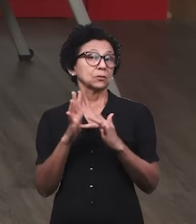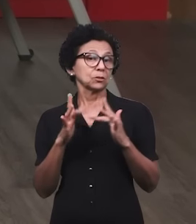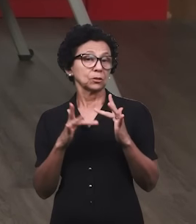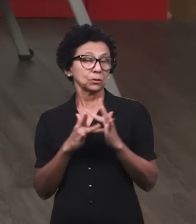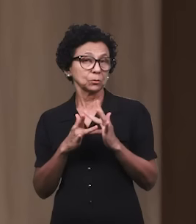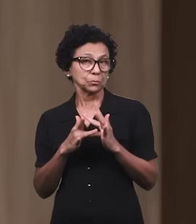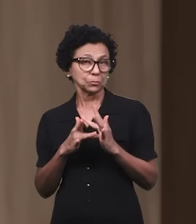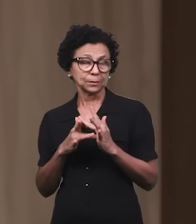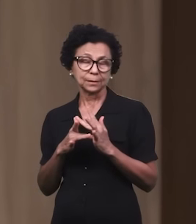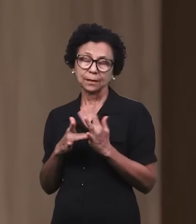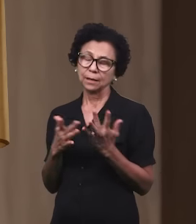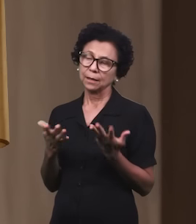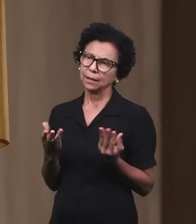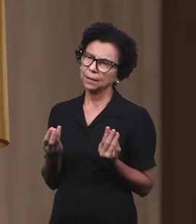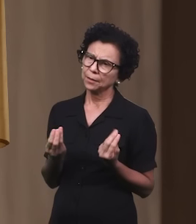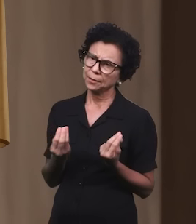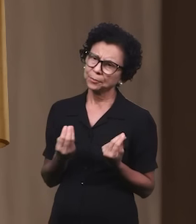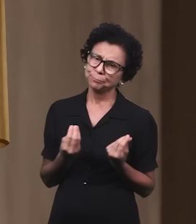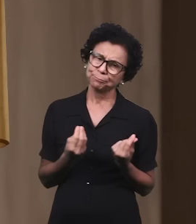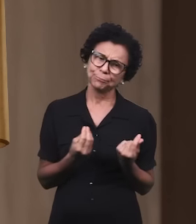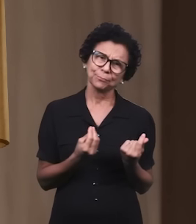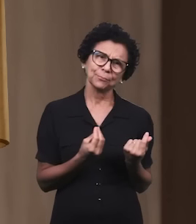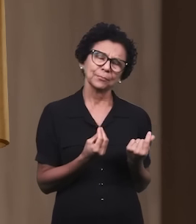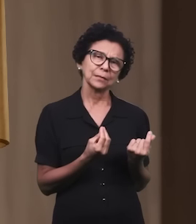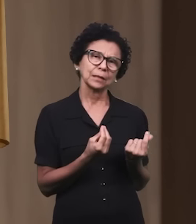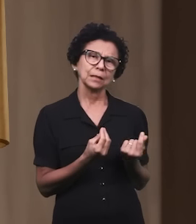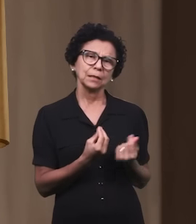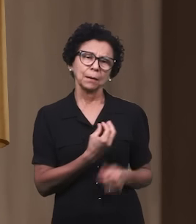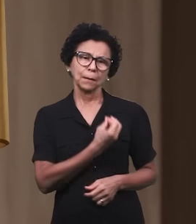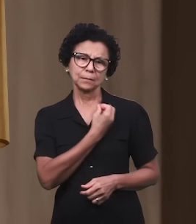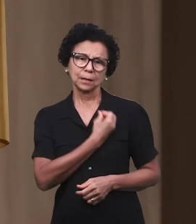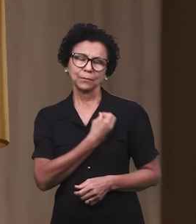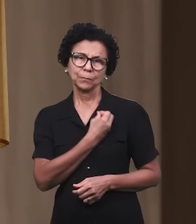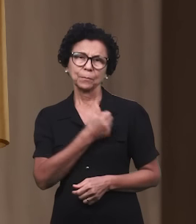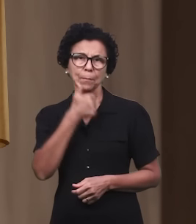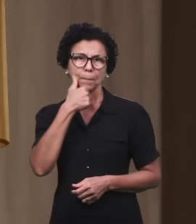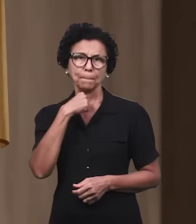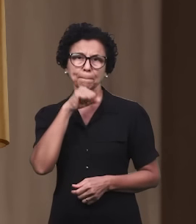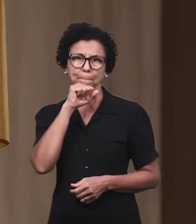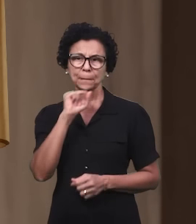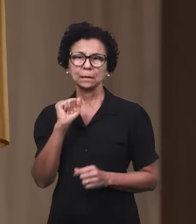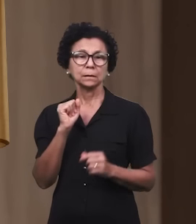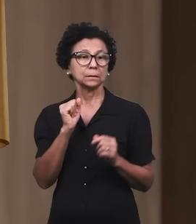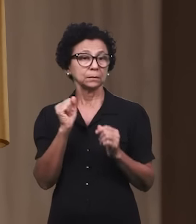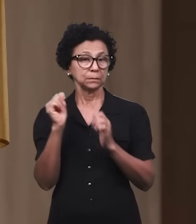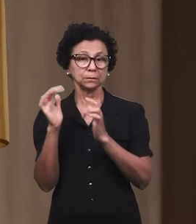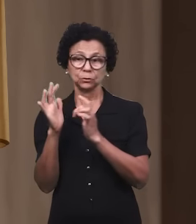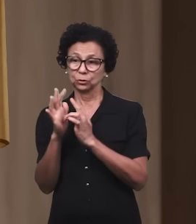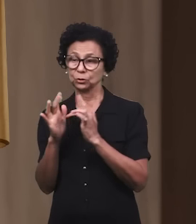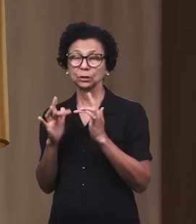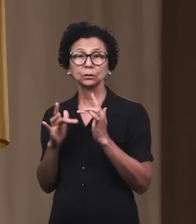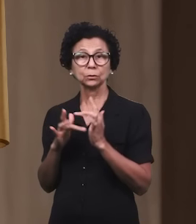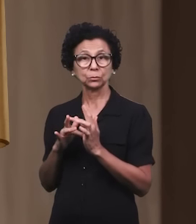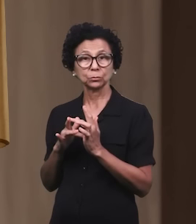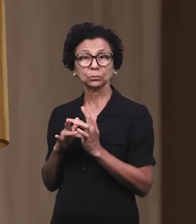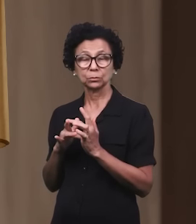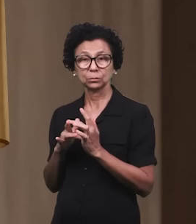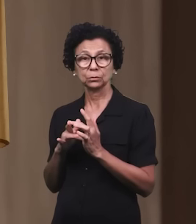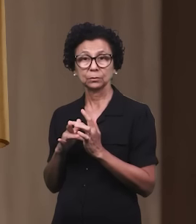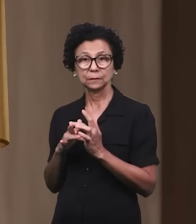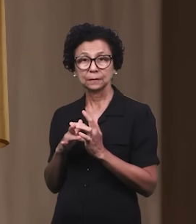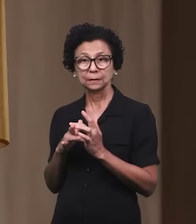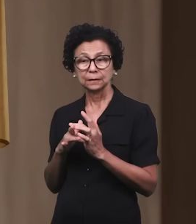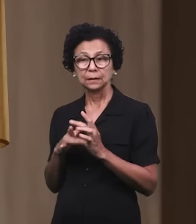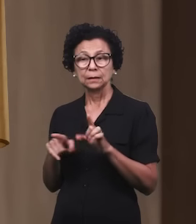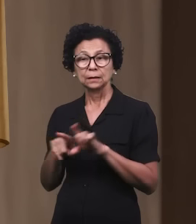assim, estava ali a mãe de Jesus e foram também convidados Jesus e os seus